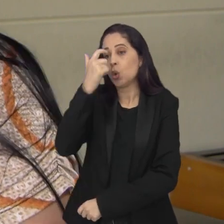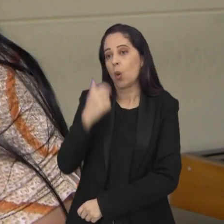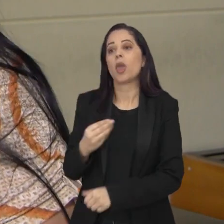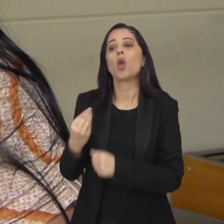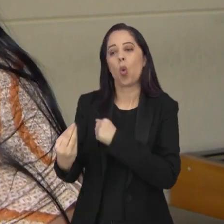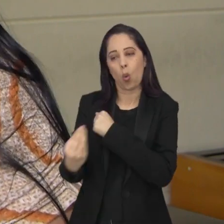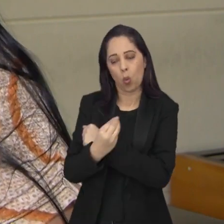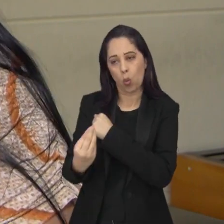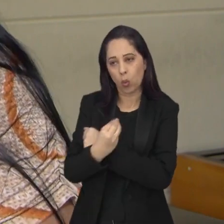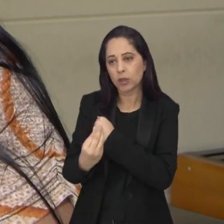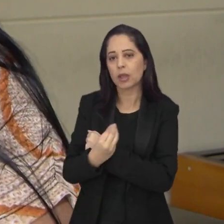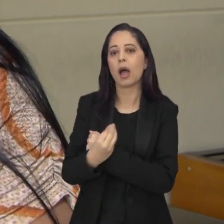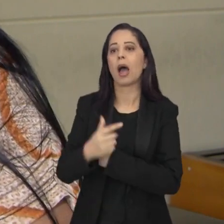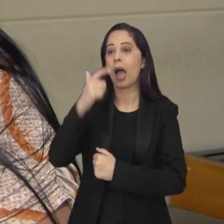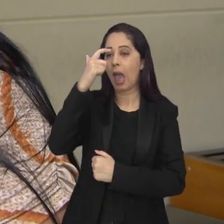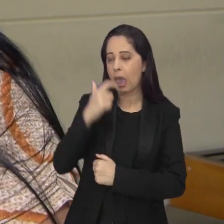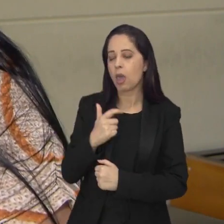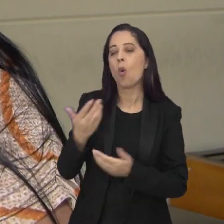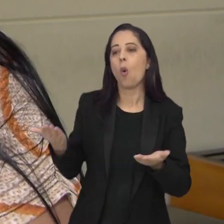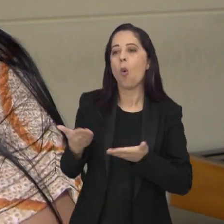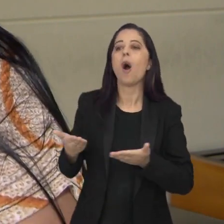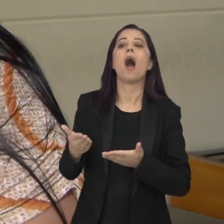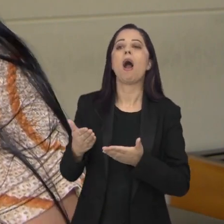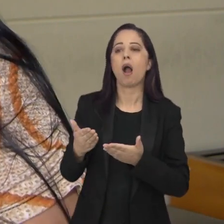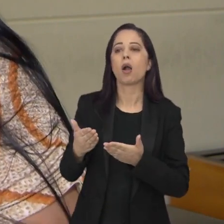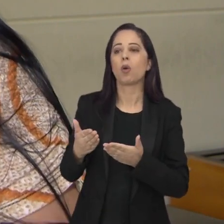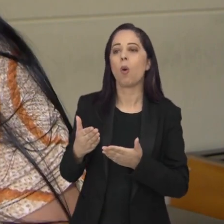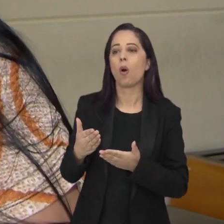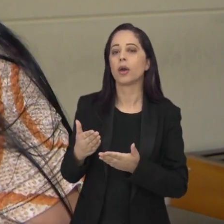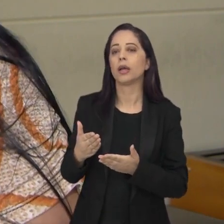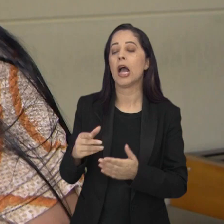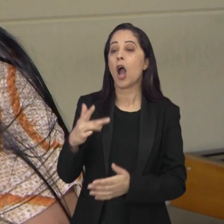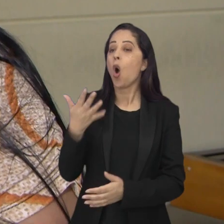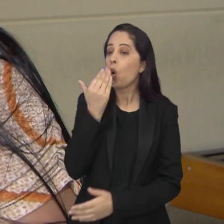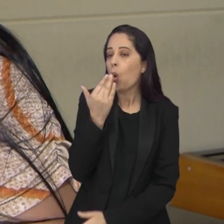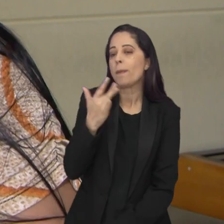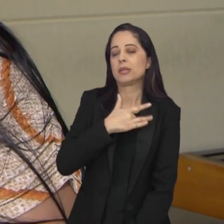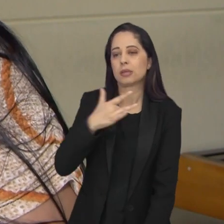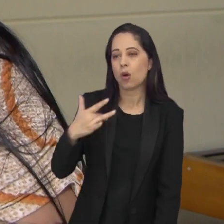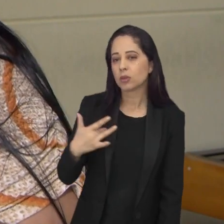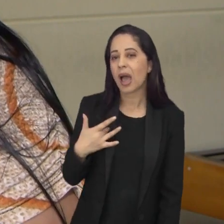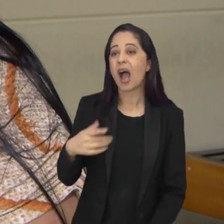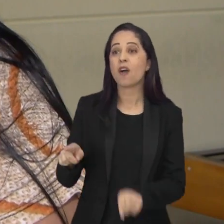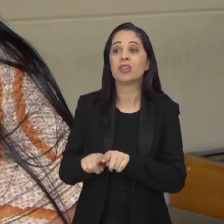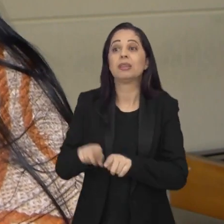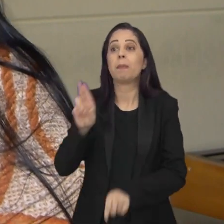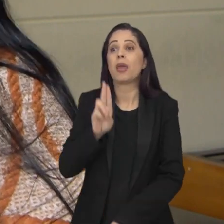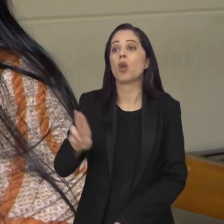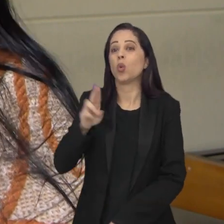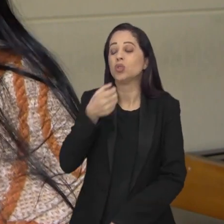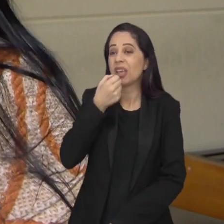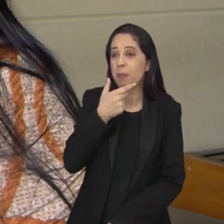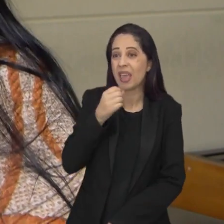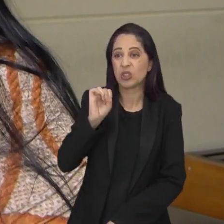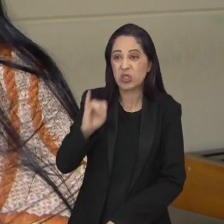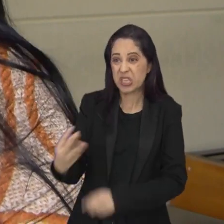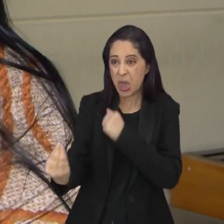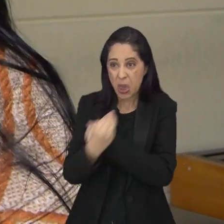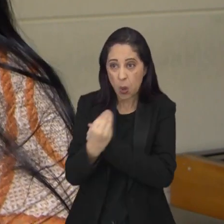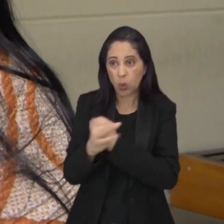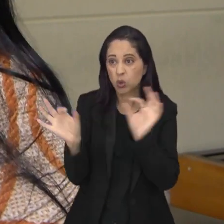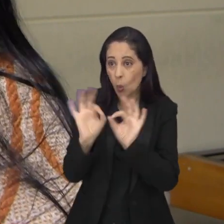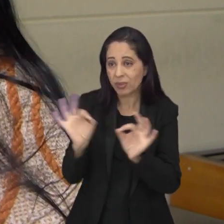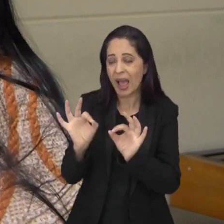cuidasse, estou cuidando através de uma dieta e através de um remédio. Porque caso eu não cuide, eu